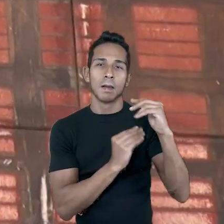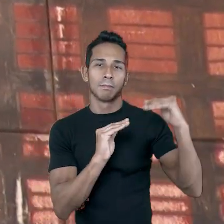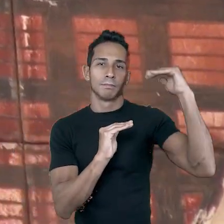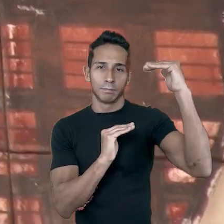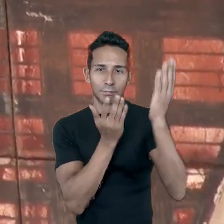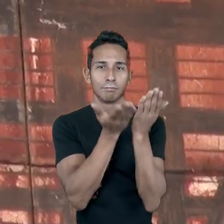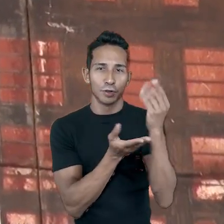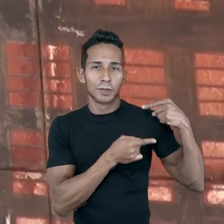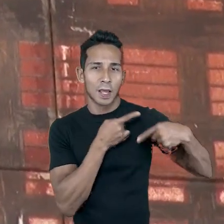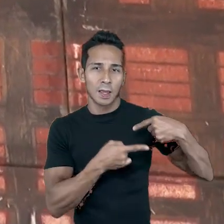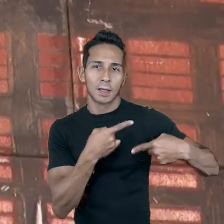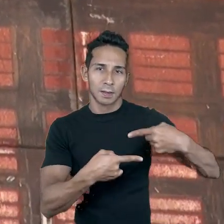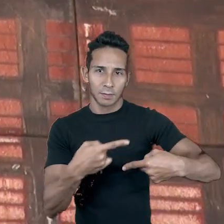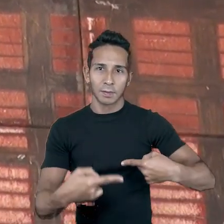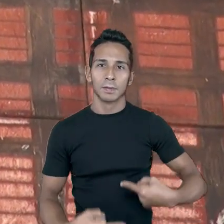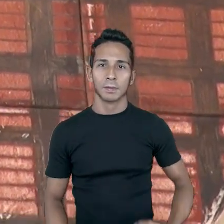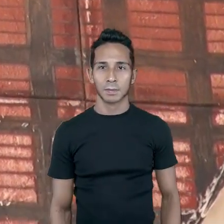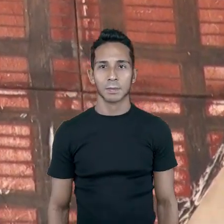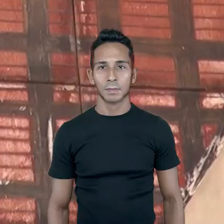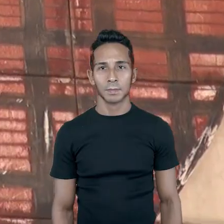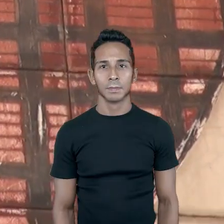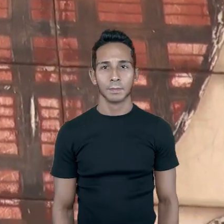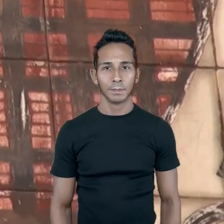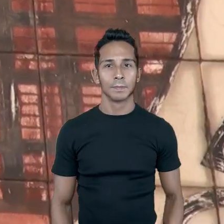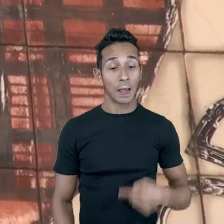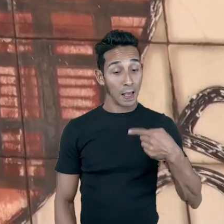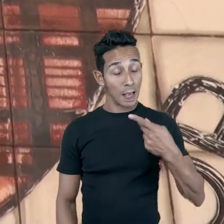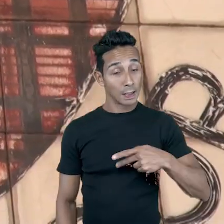serviçais dessas famílias durante muitas gerações.